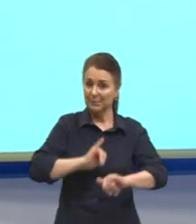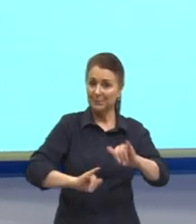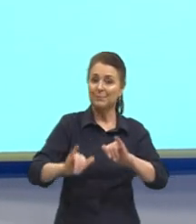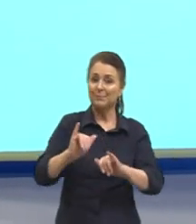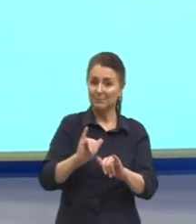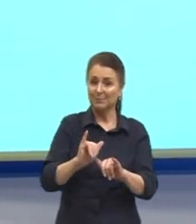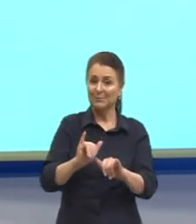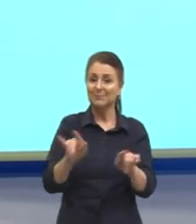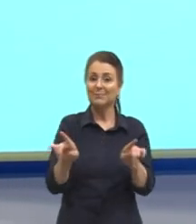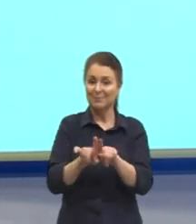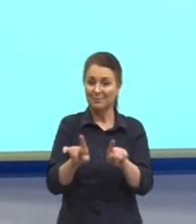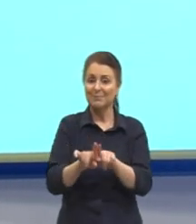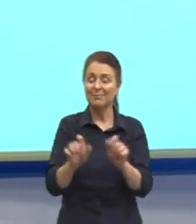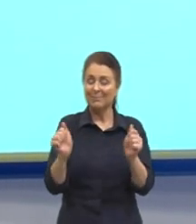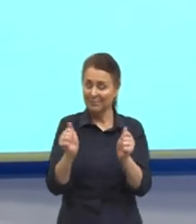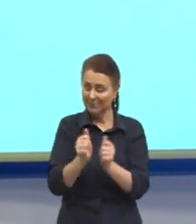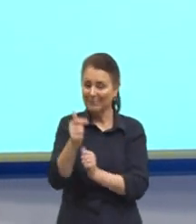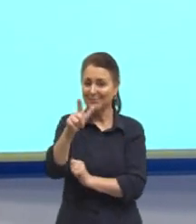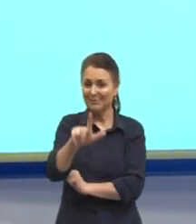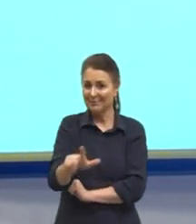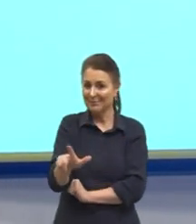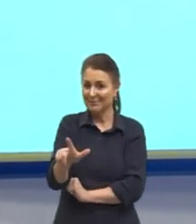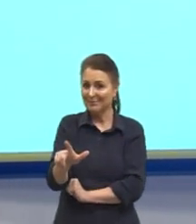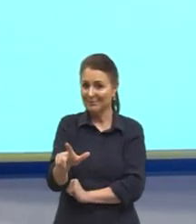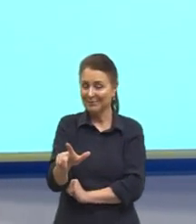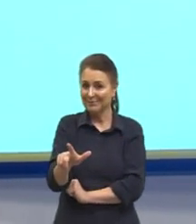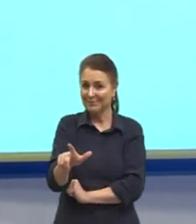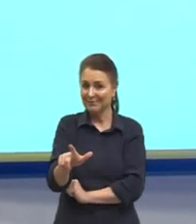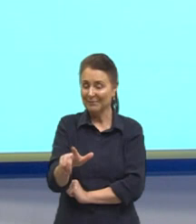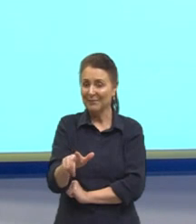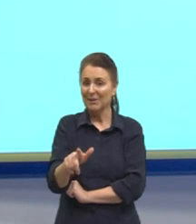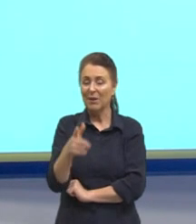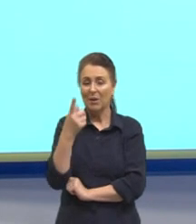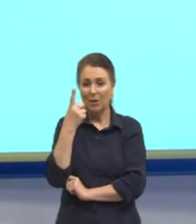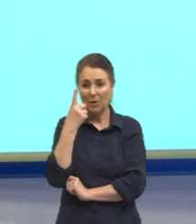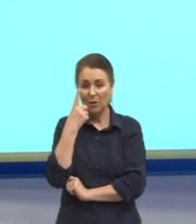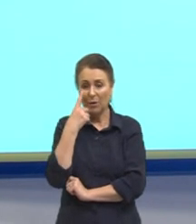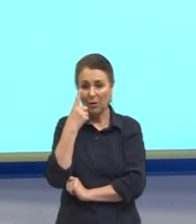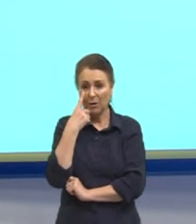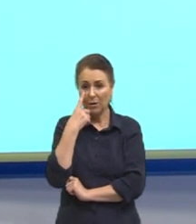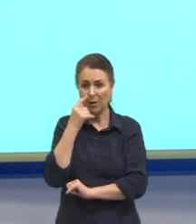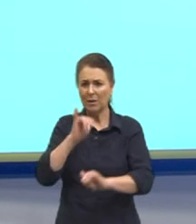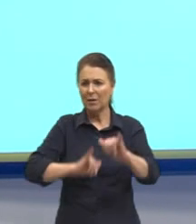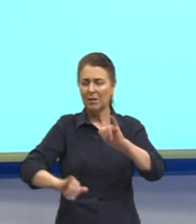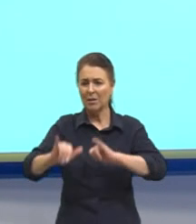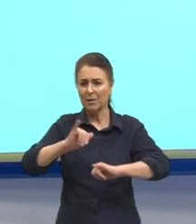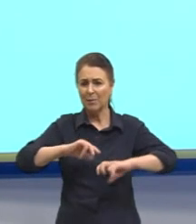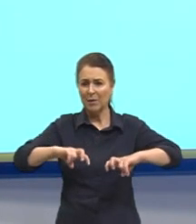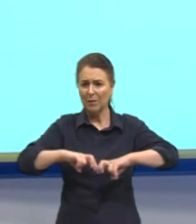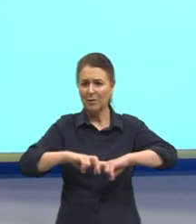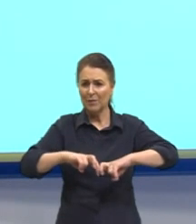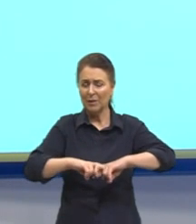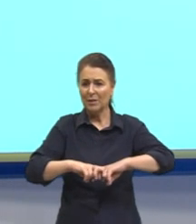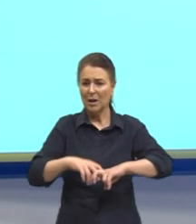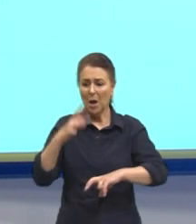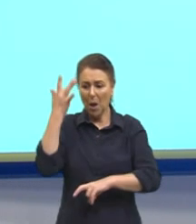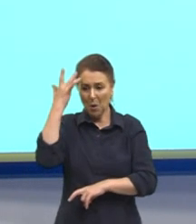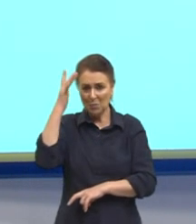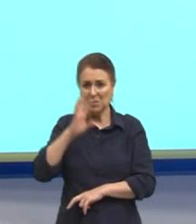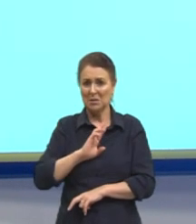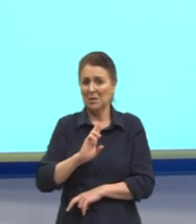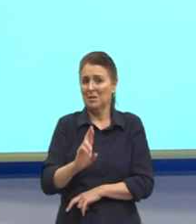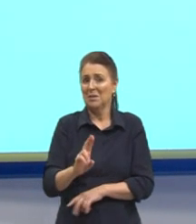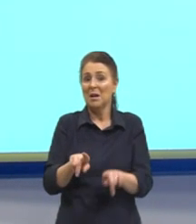bioquímica bioquímica química Olha gente quem nunca fiz vai escolher biologia para